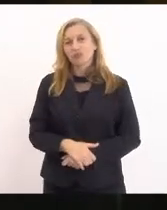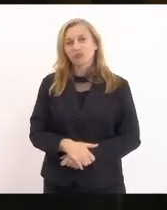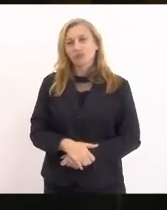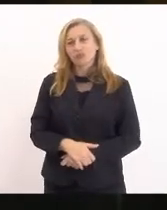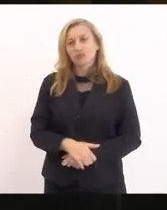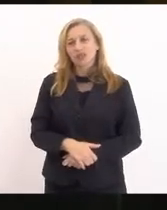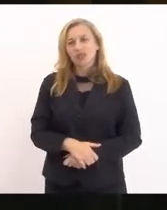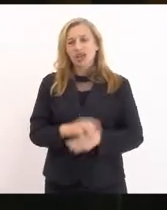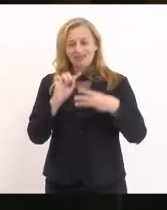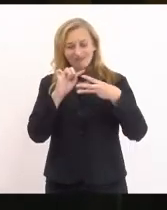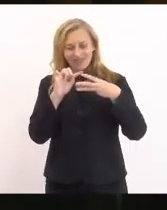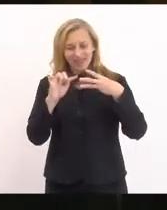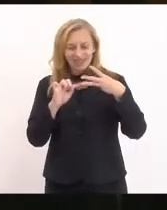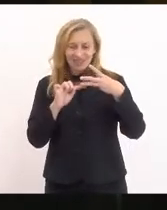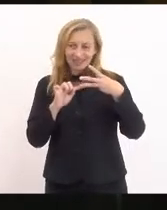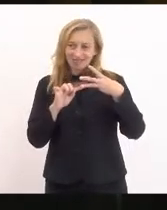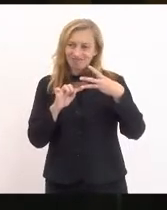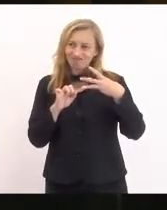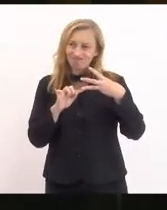três